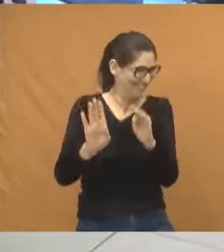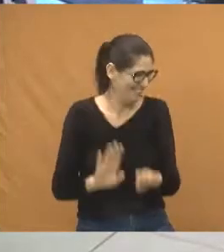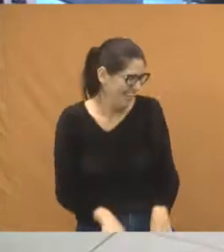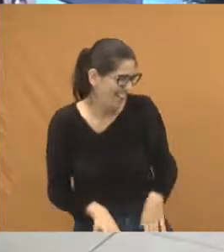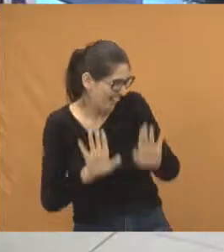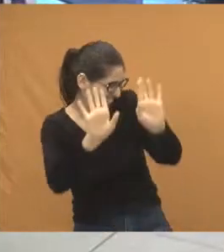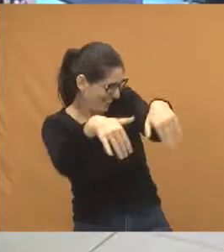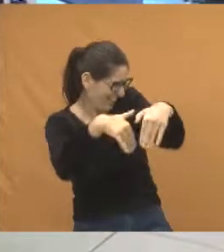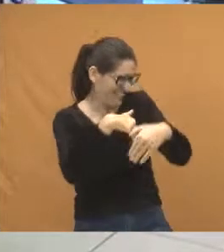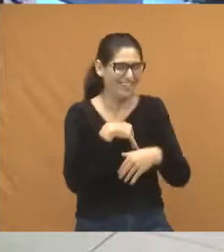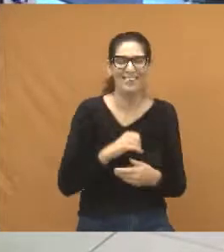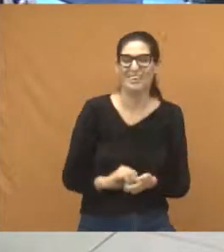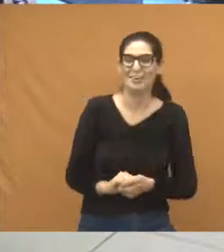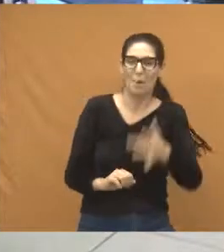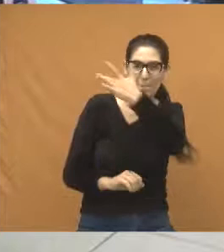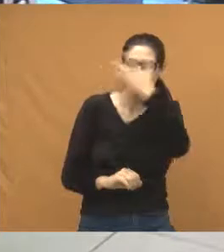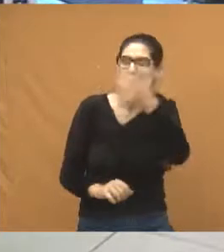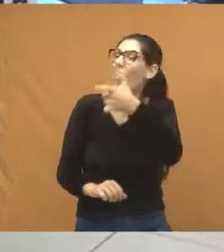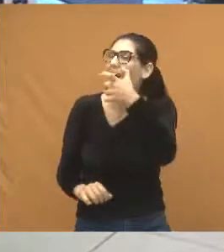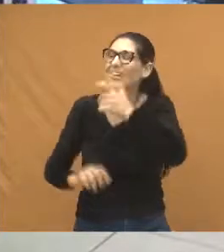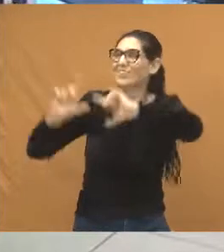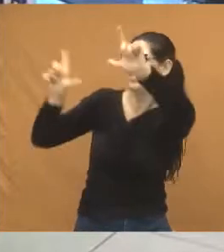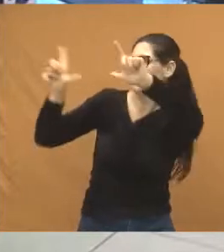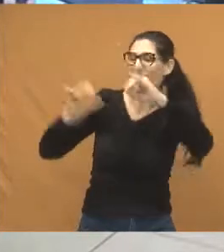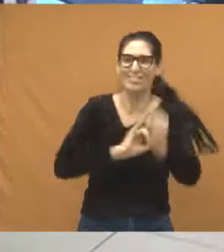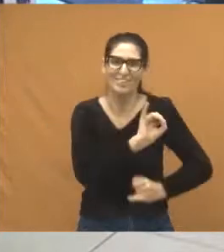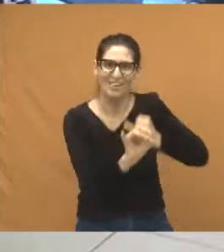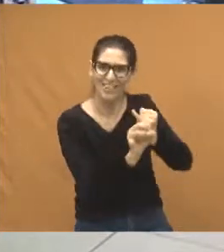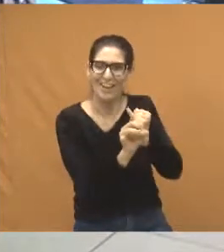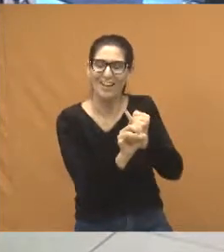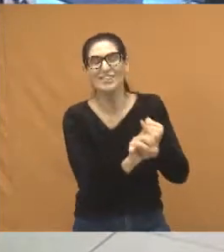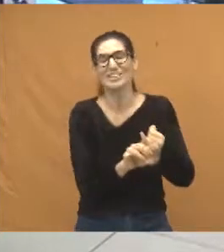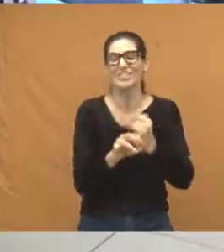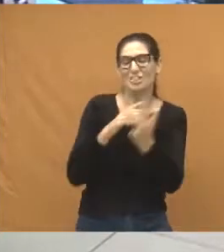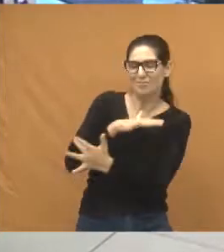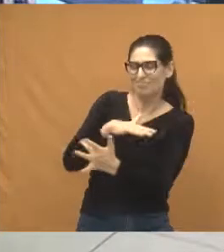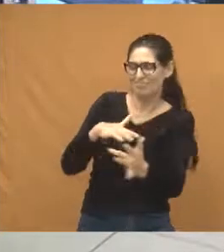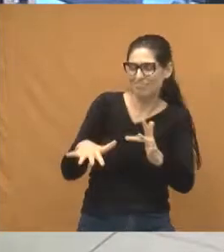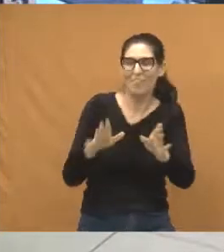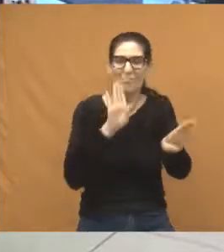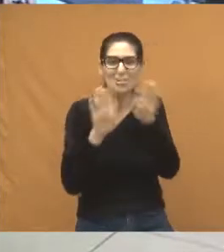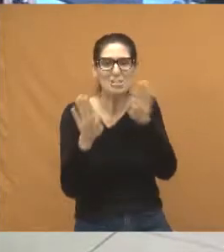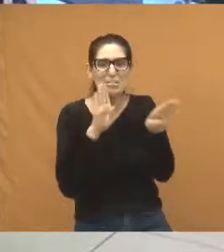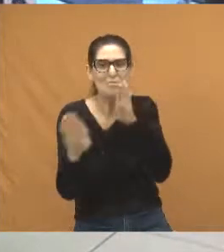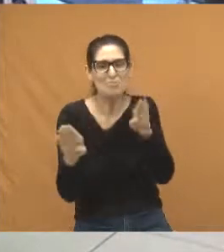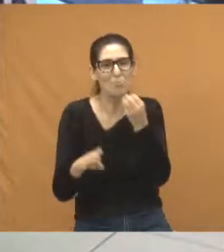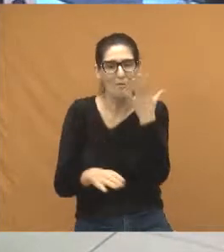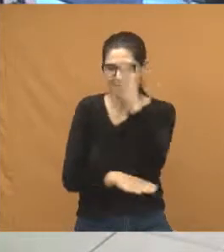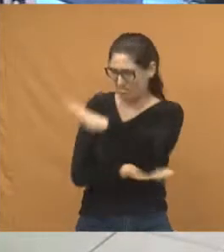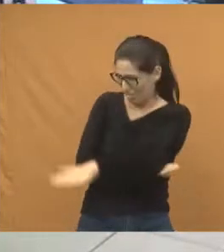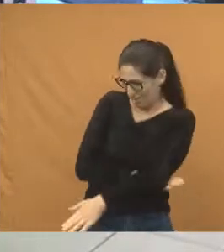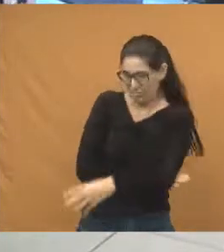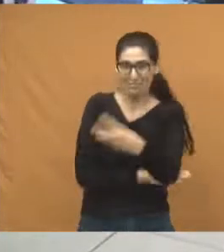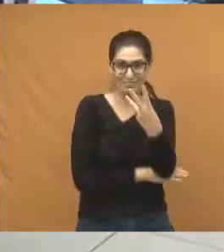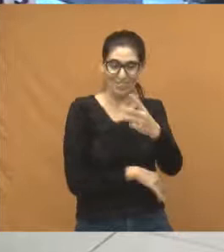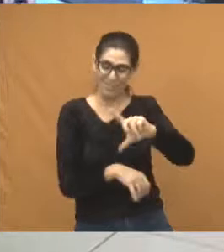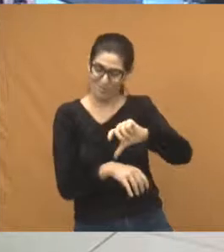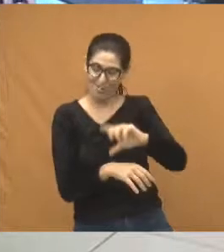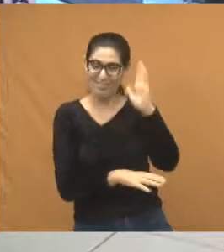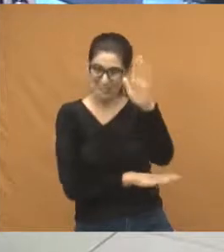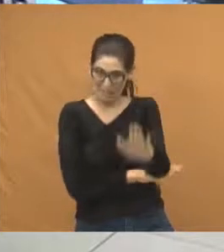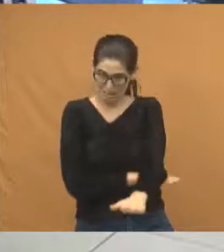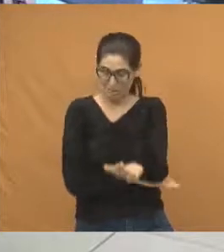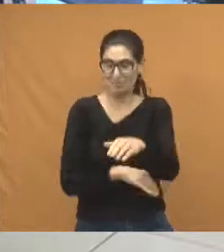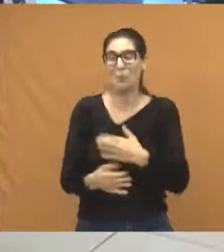através da TV, da internet, pelo Facebook. Meu boa tarde a todos. 15 horas exatamente. Eu